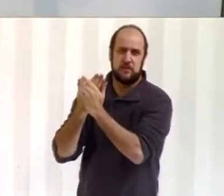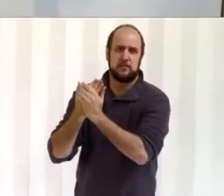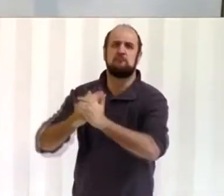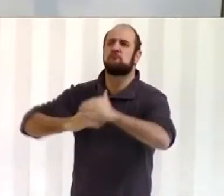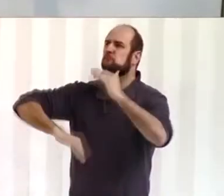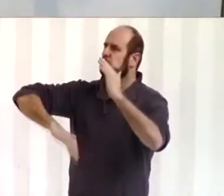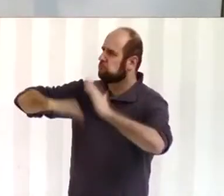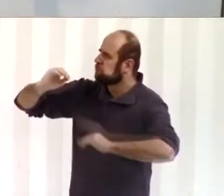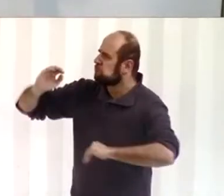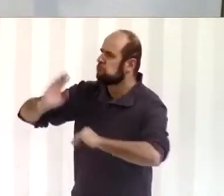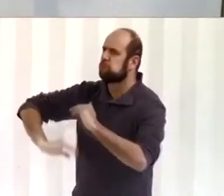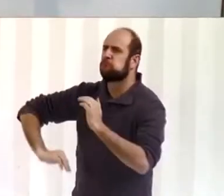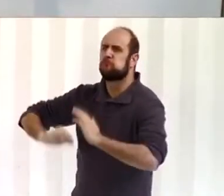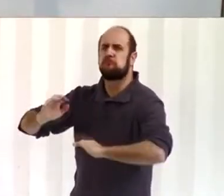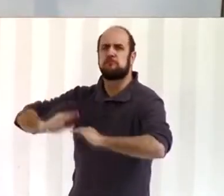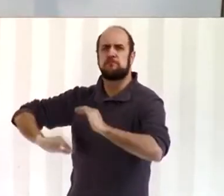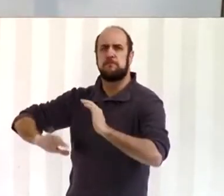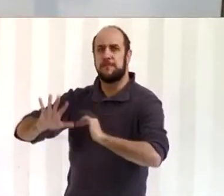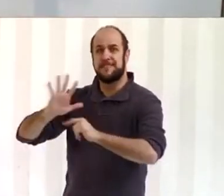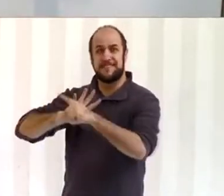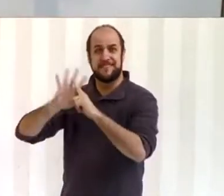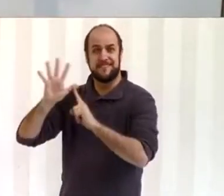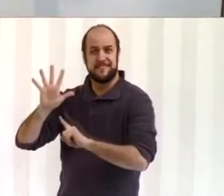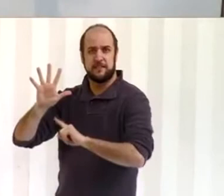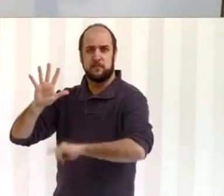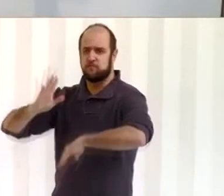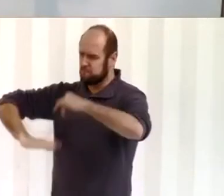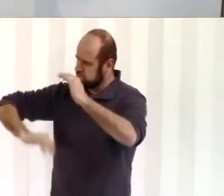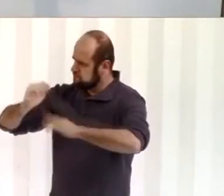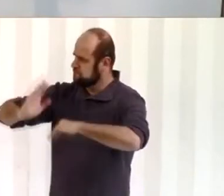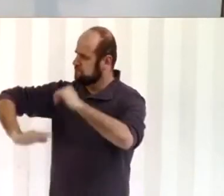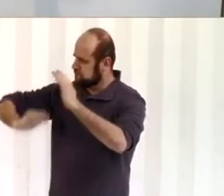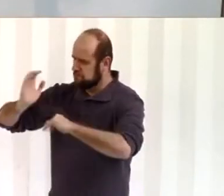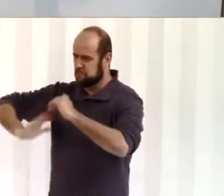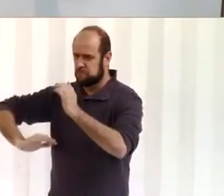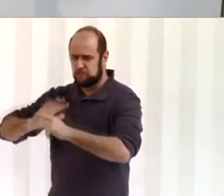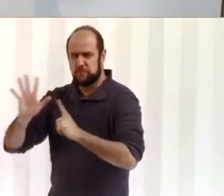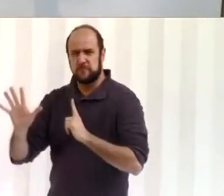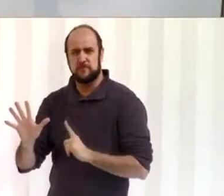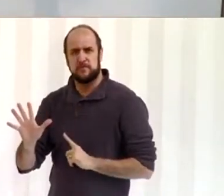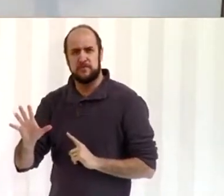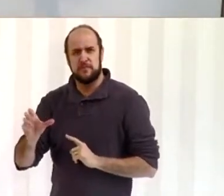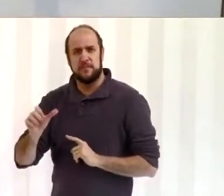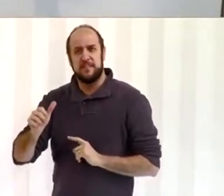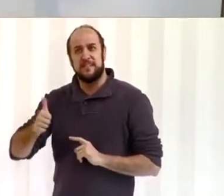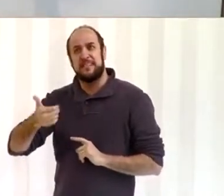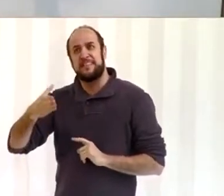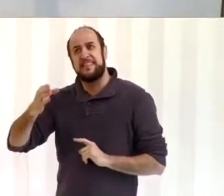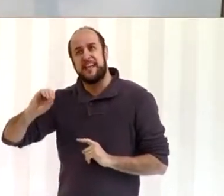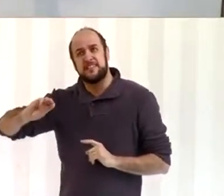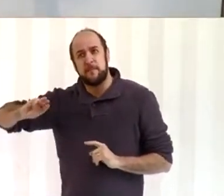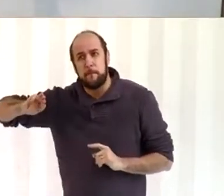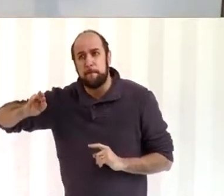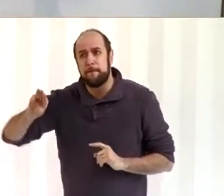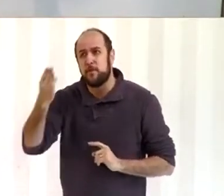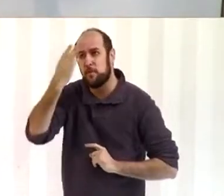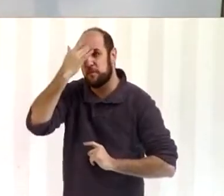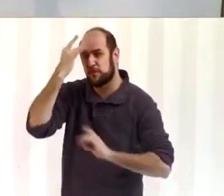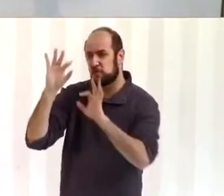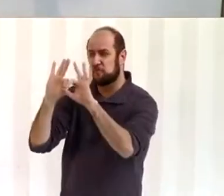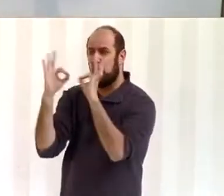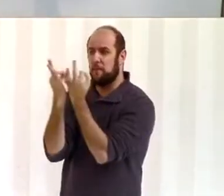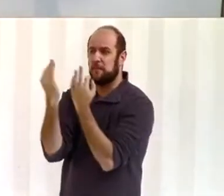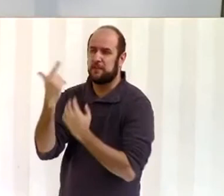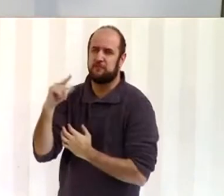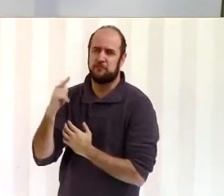construiu 5 grandes orfanatos e cuidou mais de 10 mil órfãos durante a sua vida. Mas